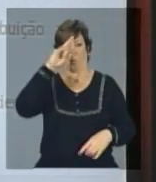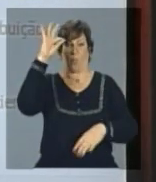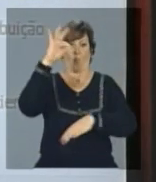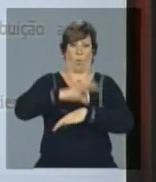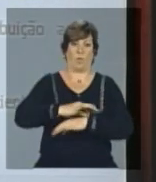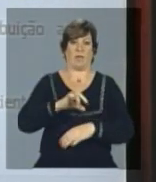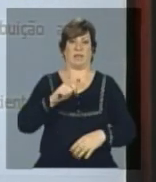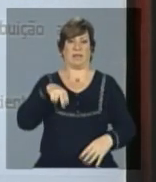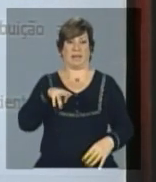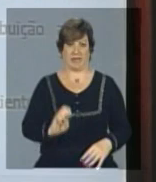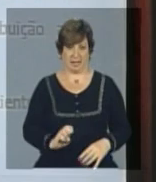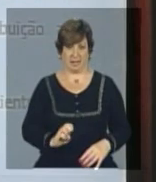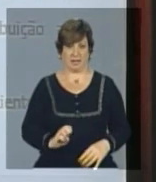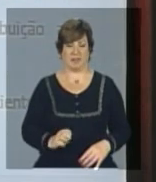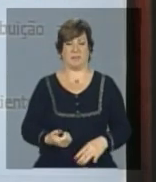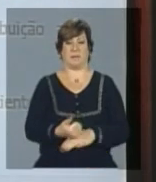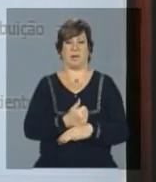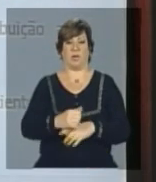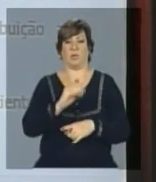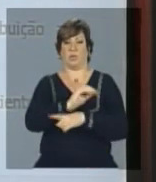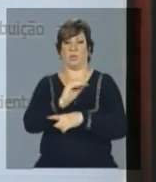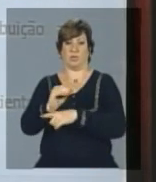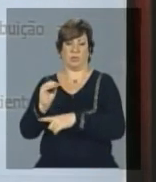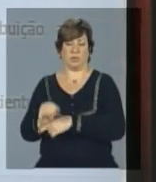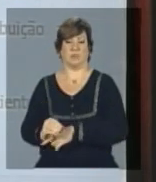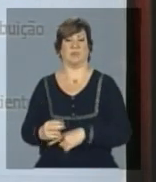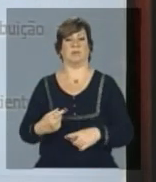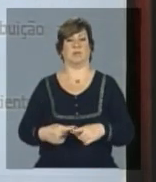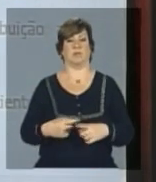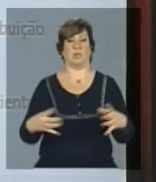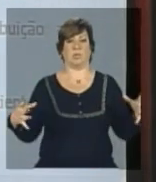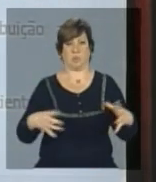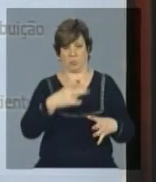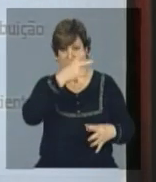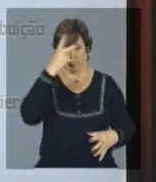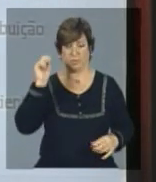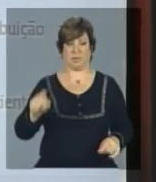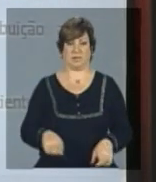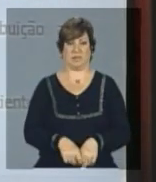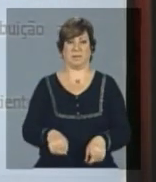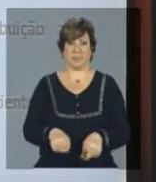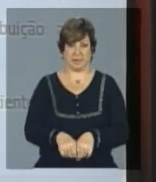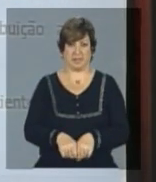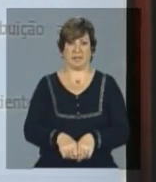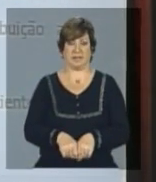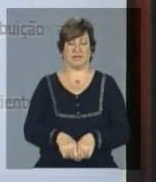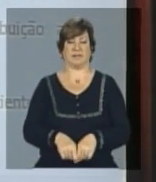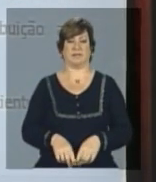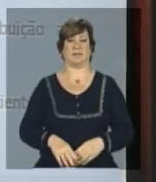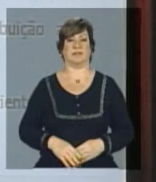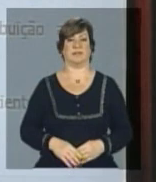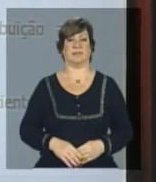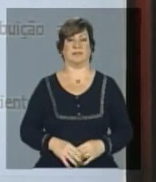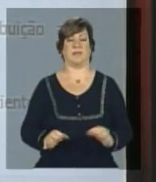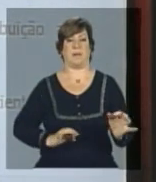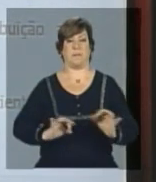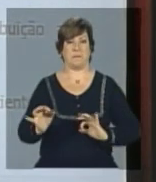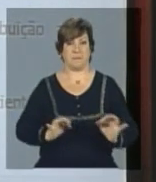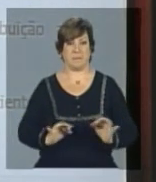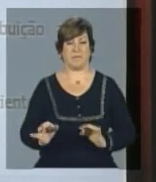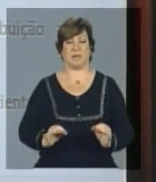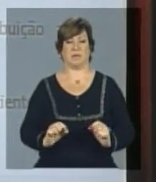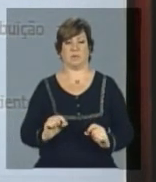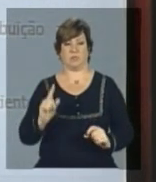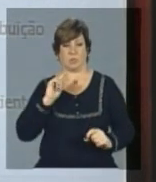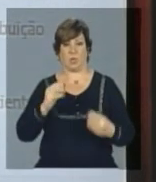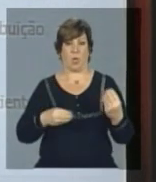de melhoria da rede assistencial, de mobilização da população em plano de contingência, etc.,